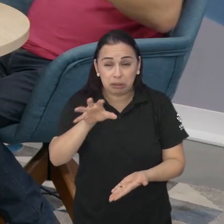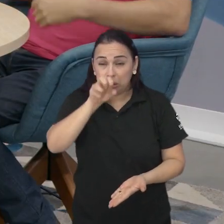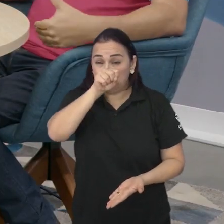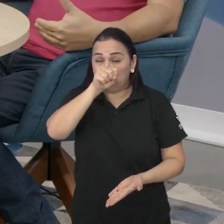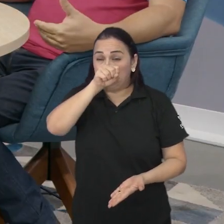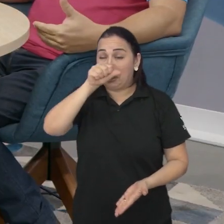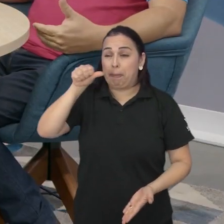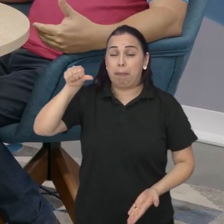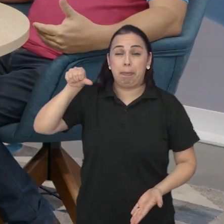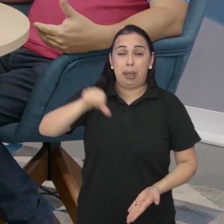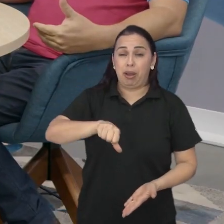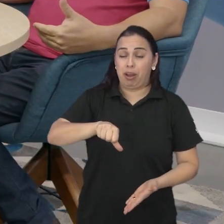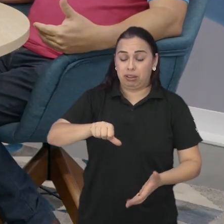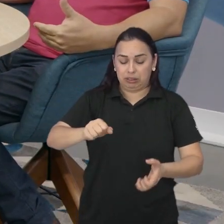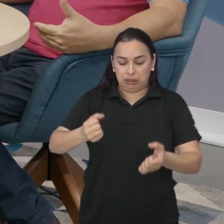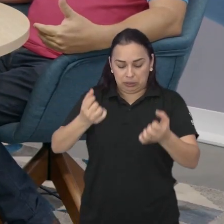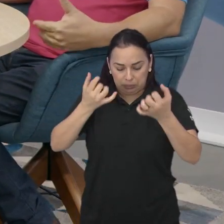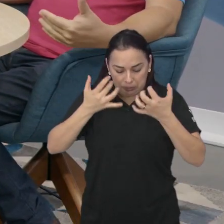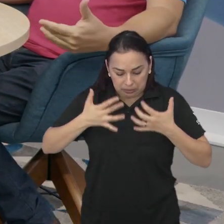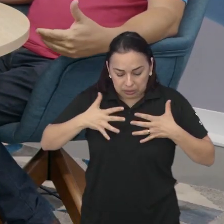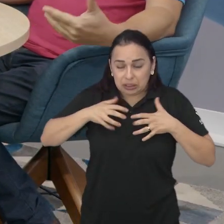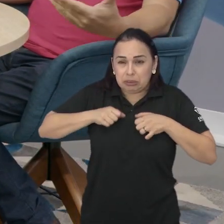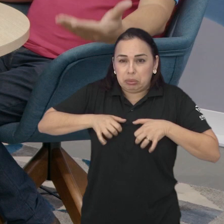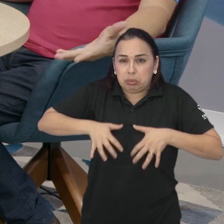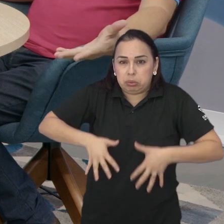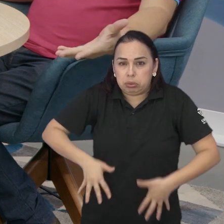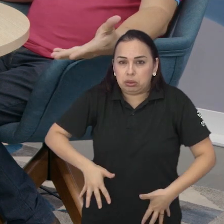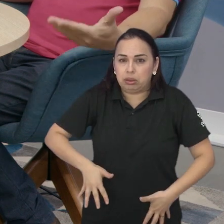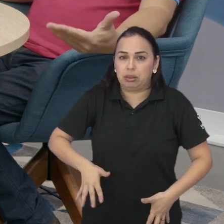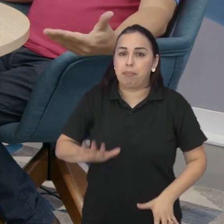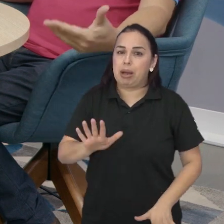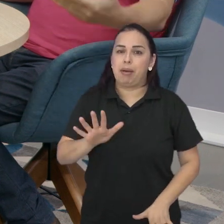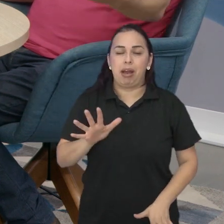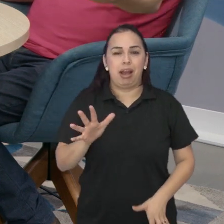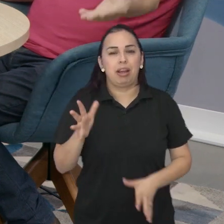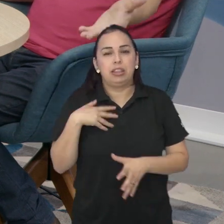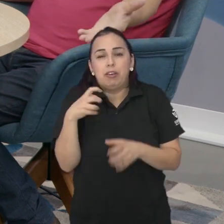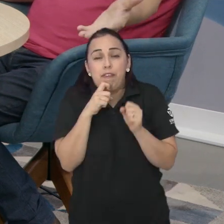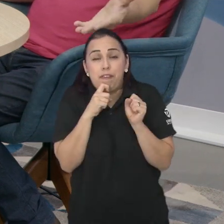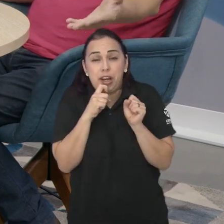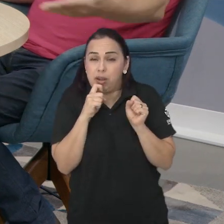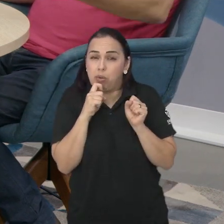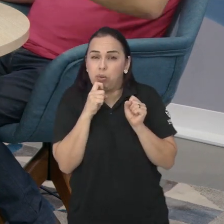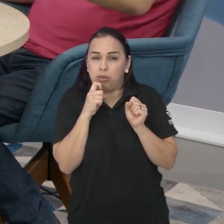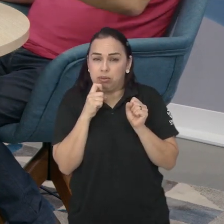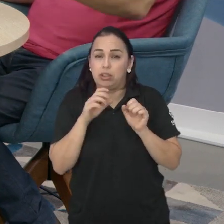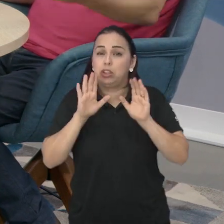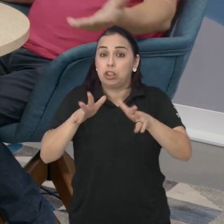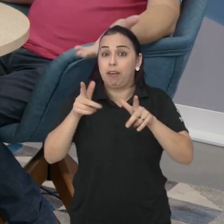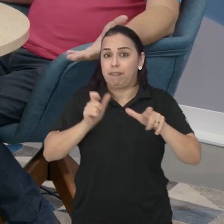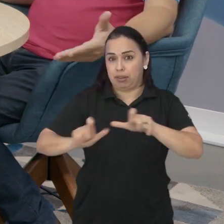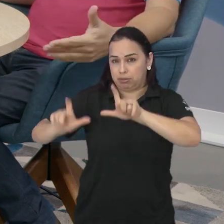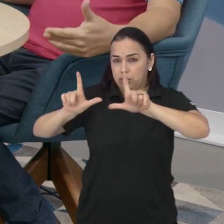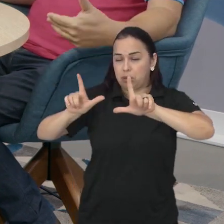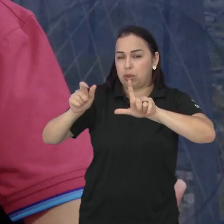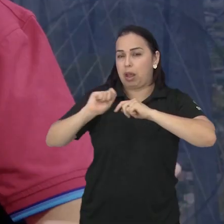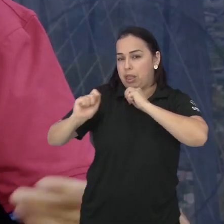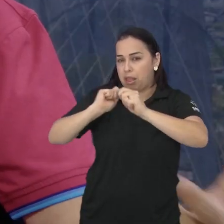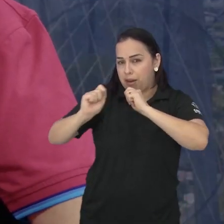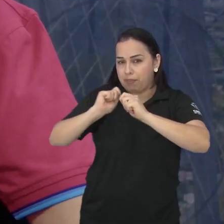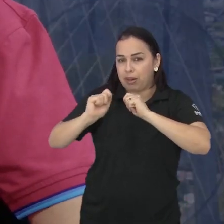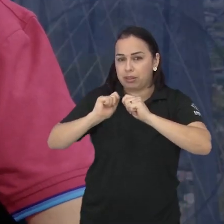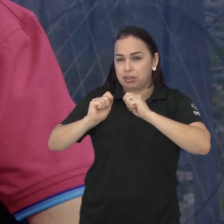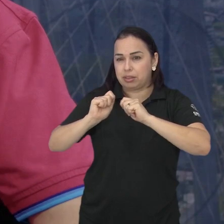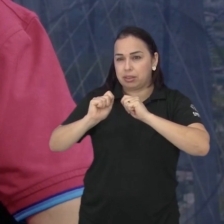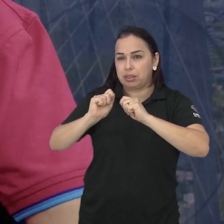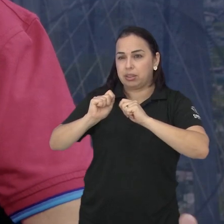está impregnado na pessoa. Mas entre morrer de frio, como nós vimos reportagens o ano passado,